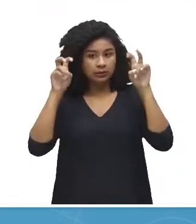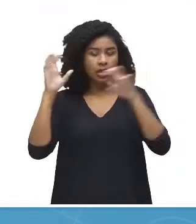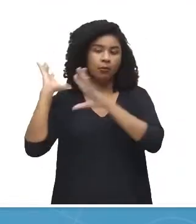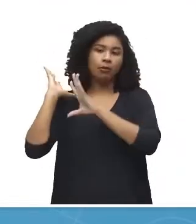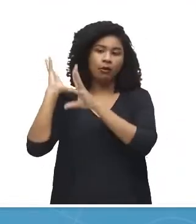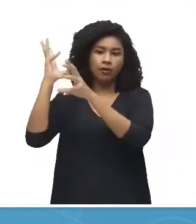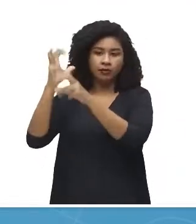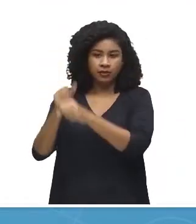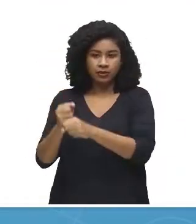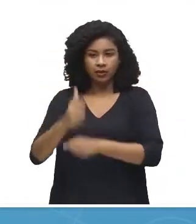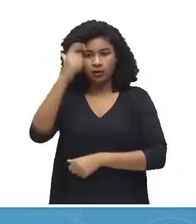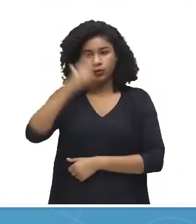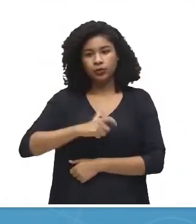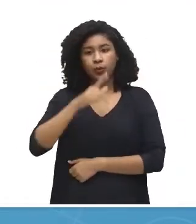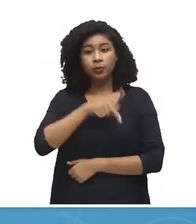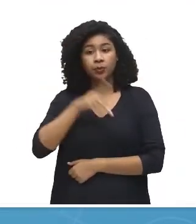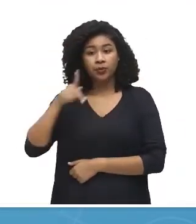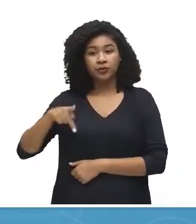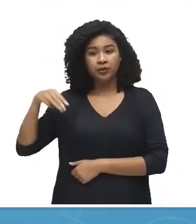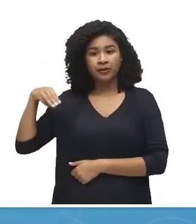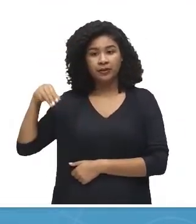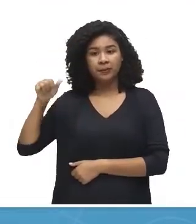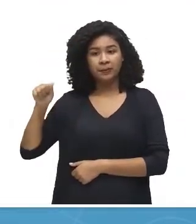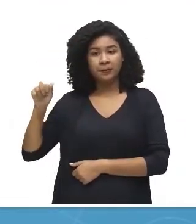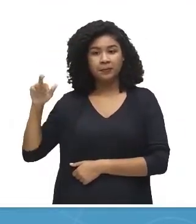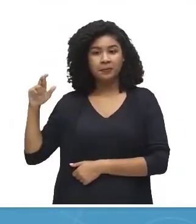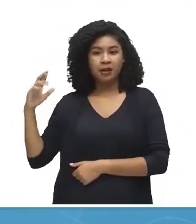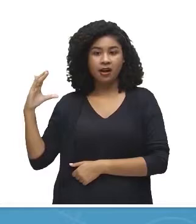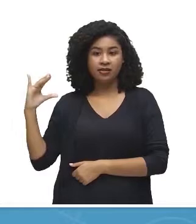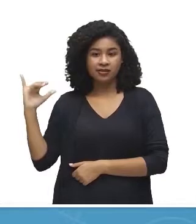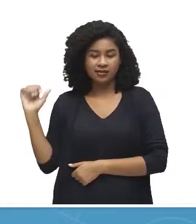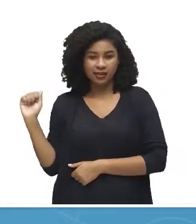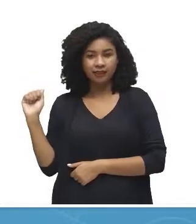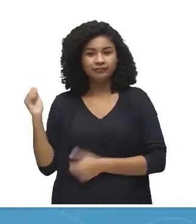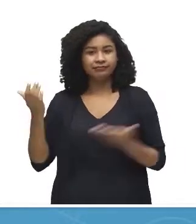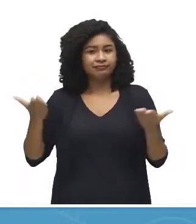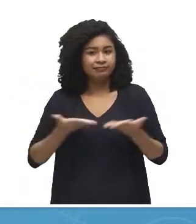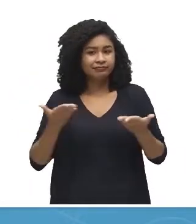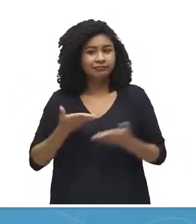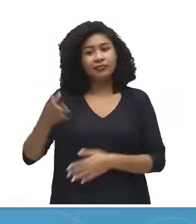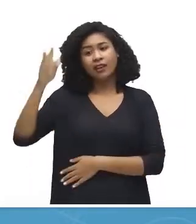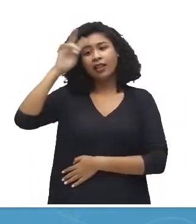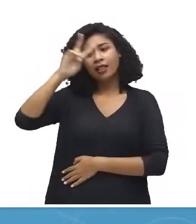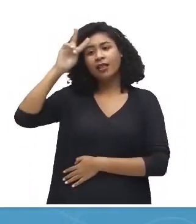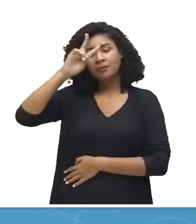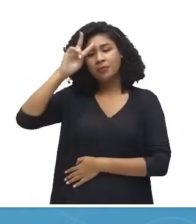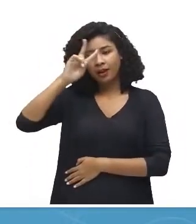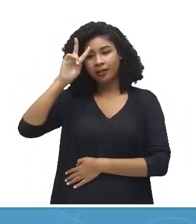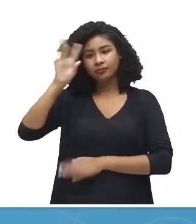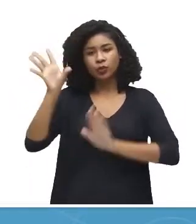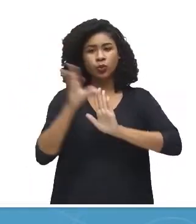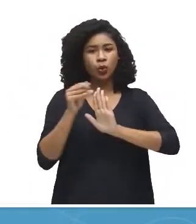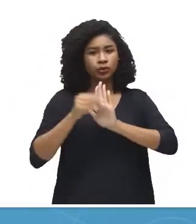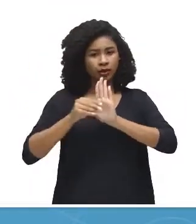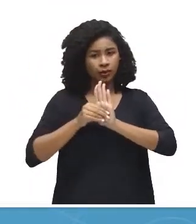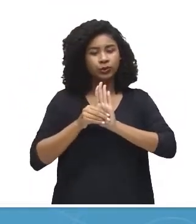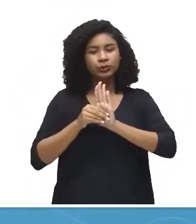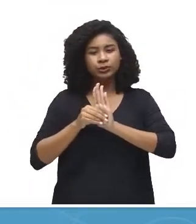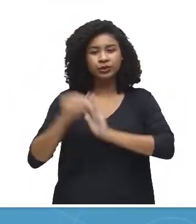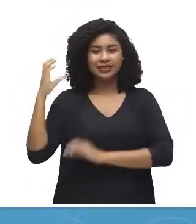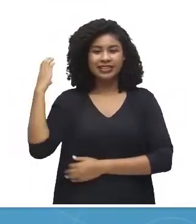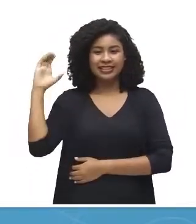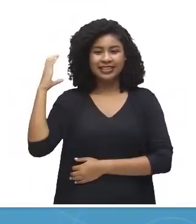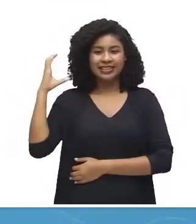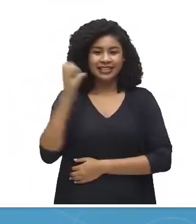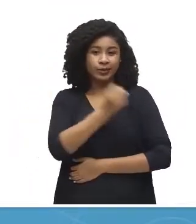sou a professora Márcia Maciel e a gente vai estar aqui relembrando alguns conteúdos de ciências do 8º ano, tá certo? Então,